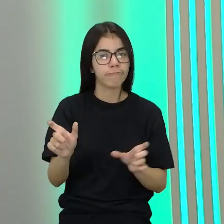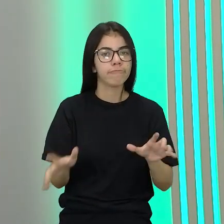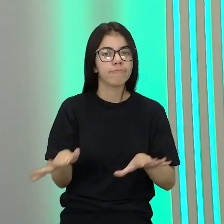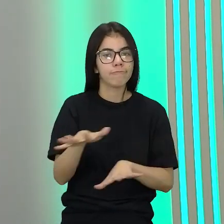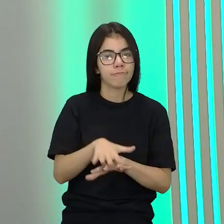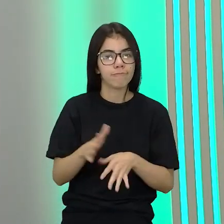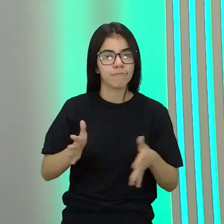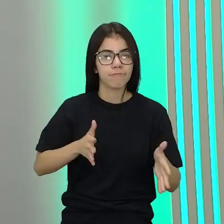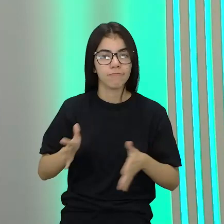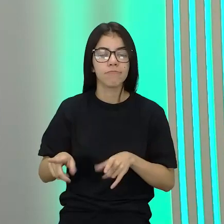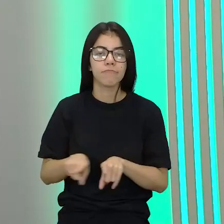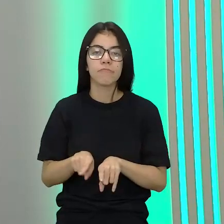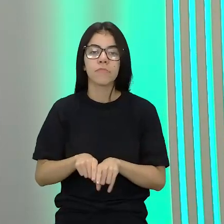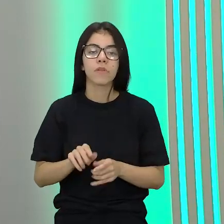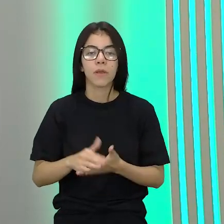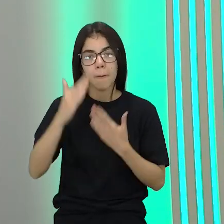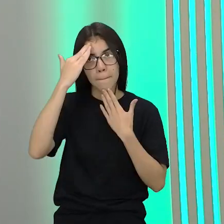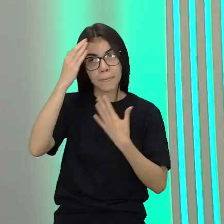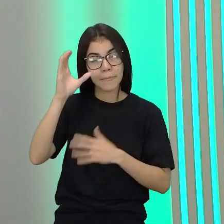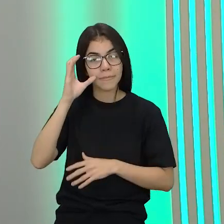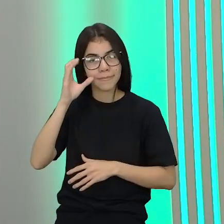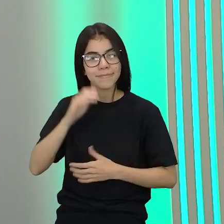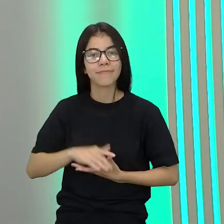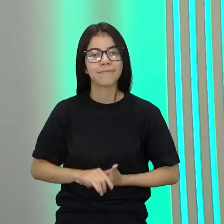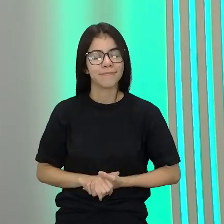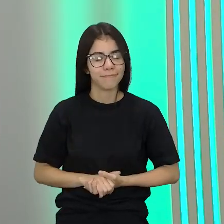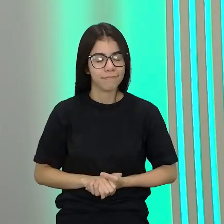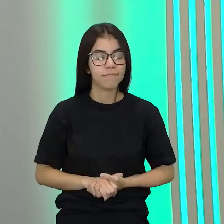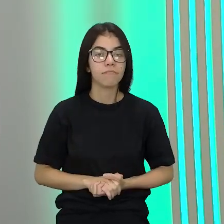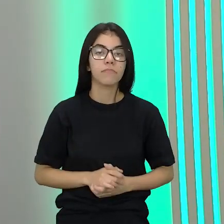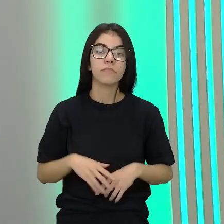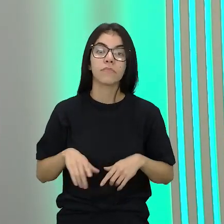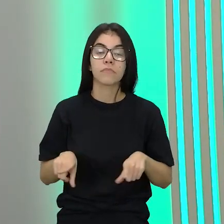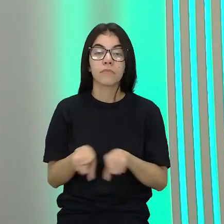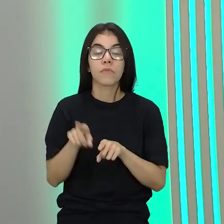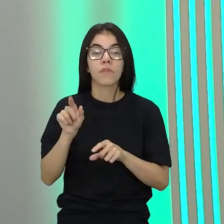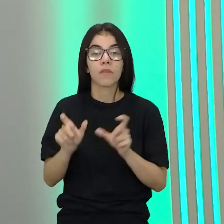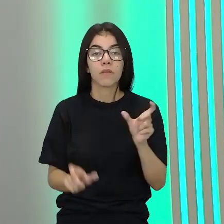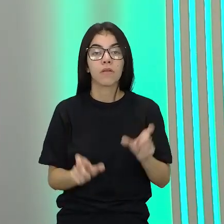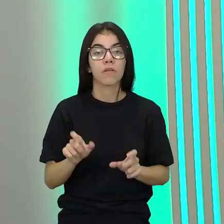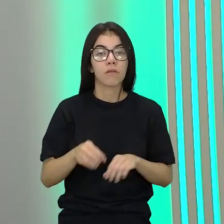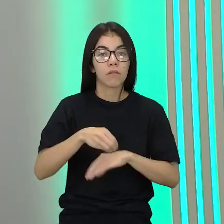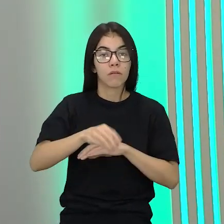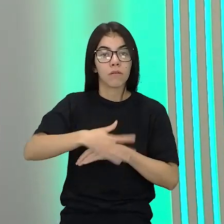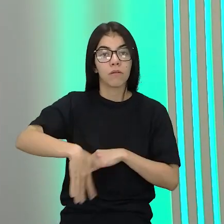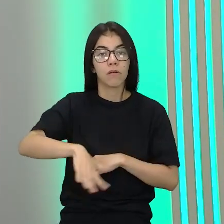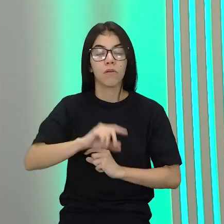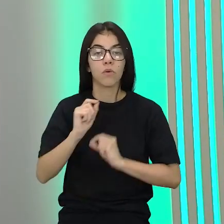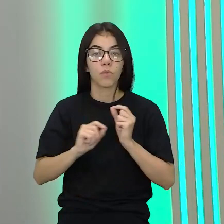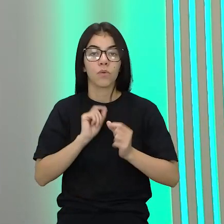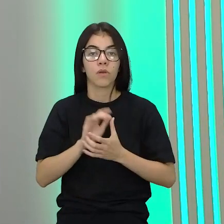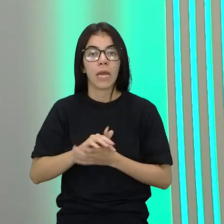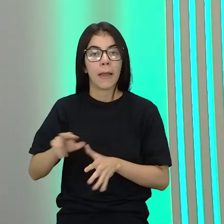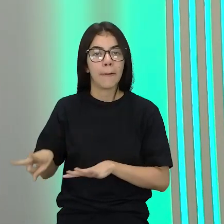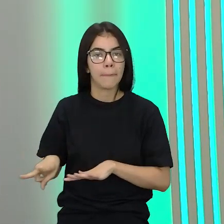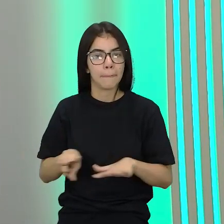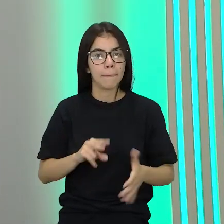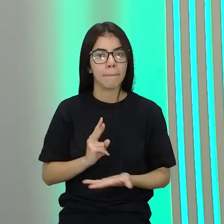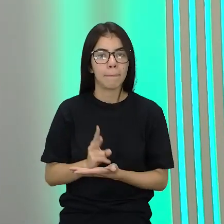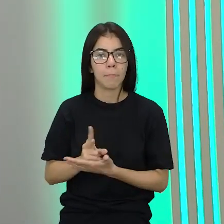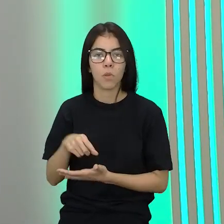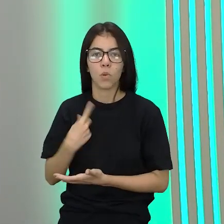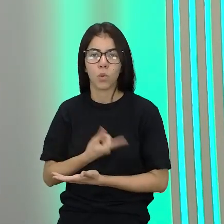mais acessível. Então, muito obrigado, Carol. Galerinha, já vou deixar uma super dica para vocês. Toda semana temos